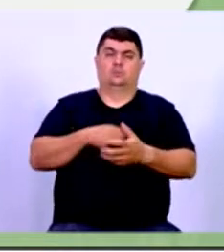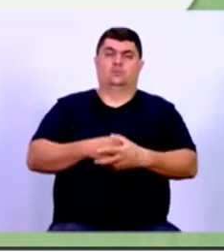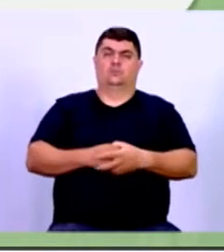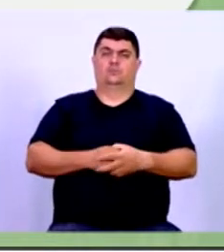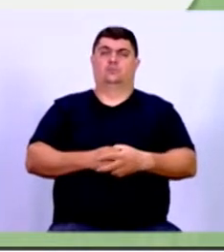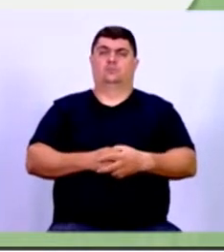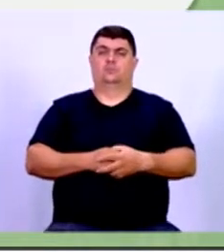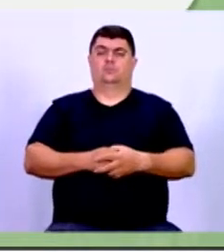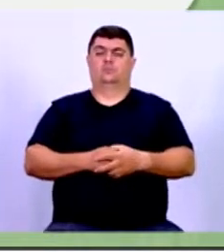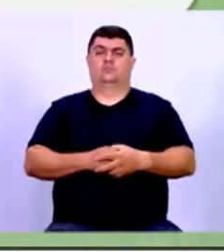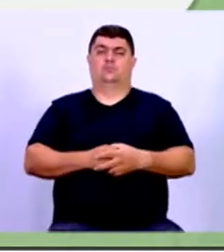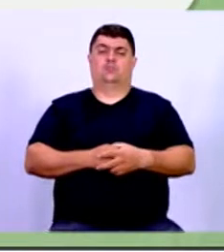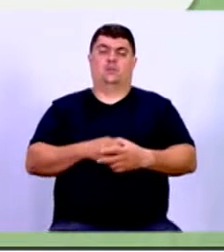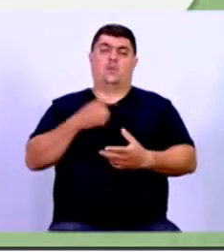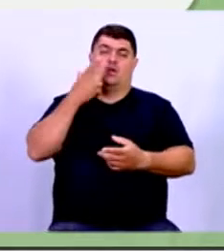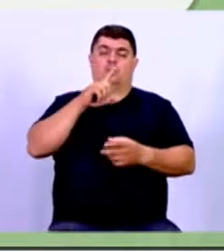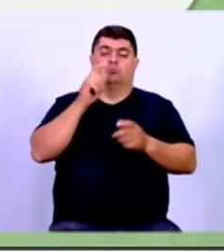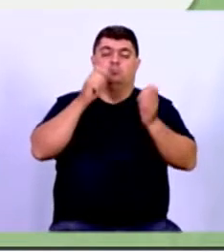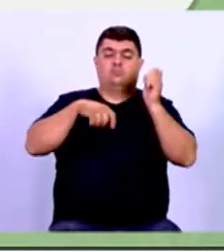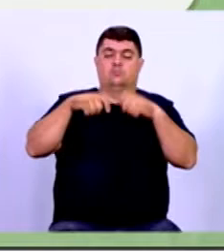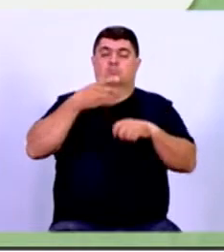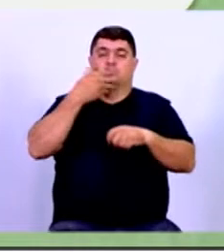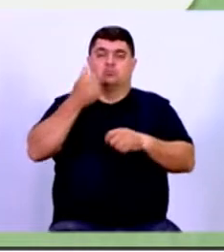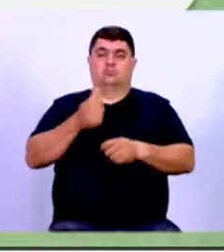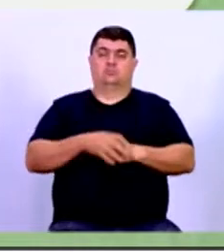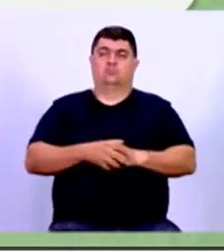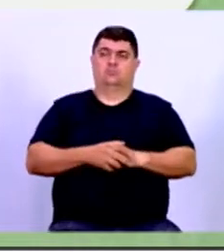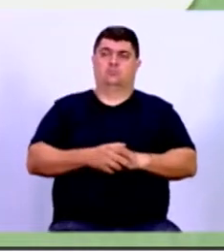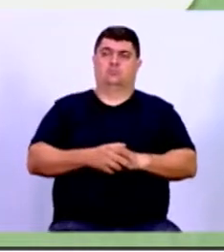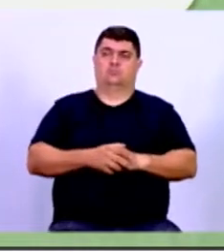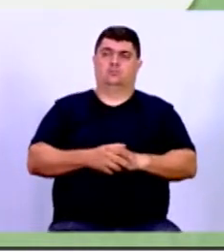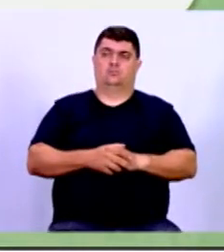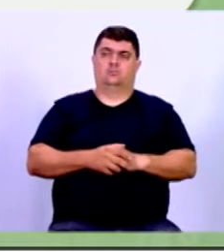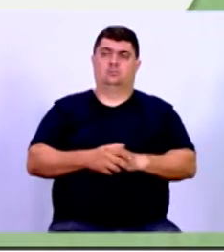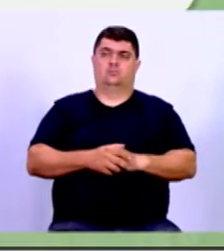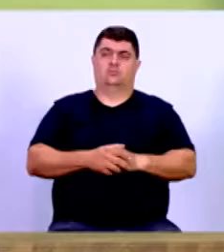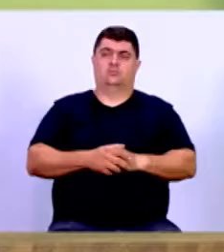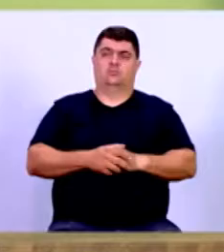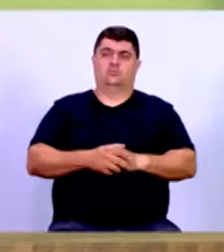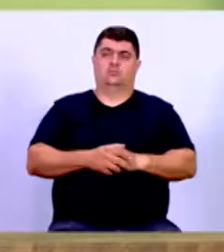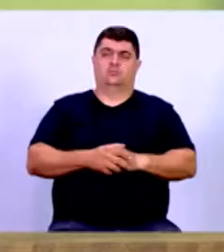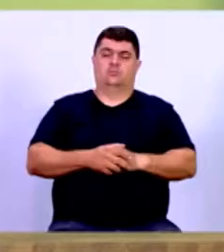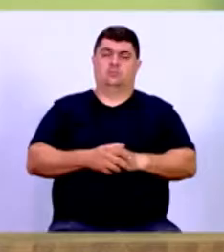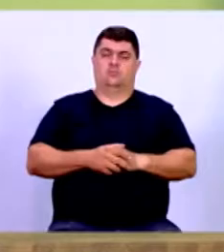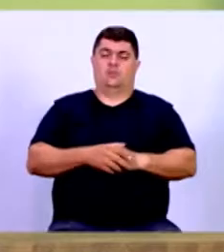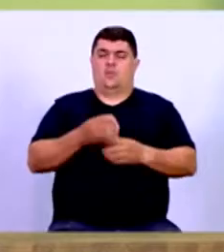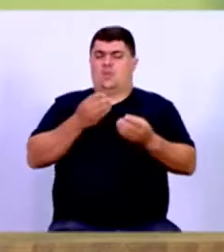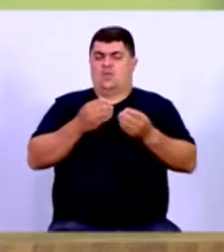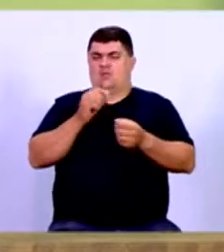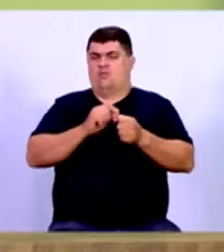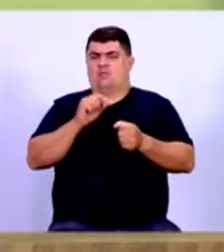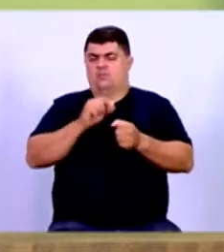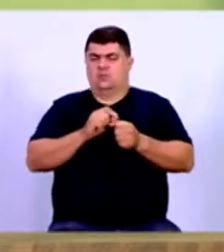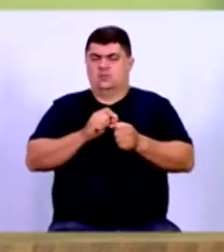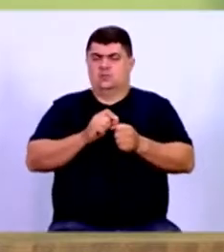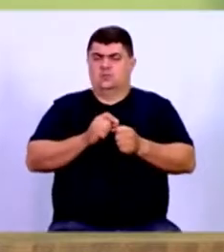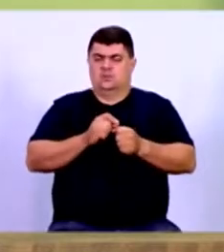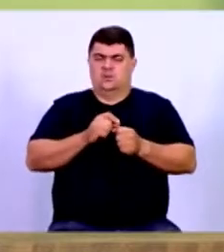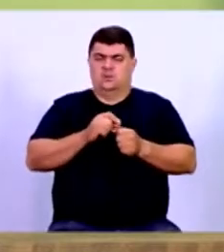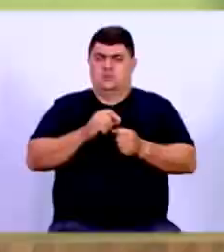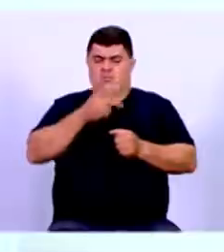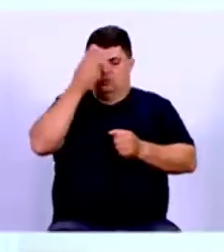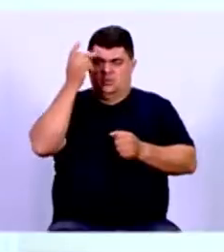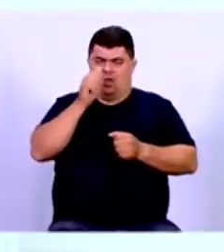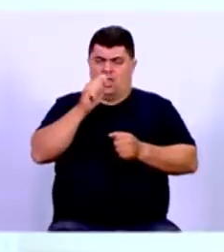mais efetivo, mais frutífero, com mais sucesso. Qual é o papel, então, exato desse agente de